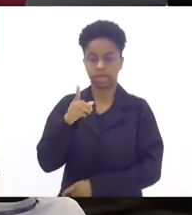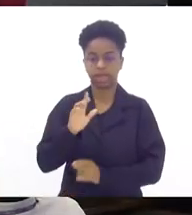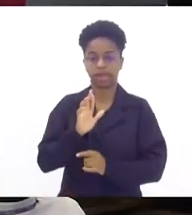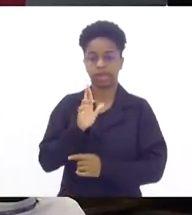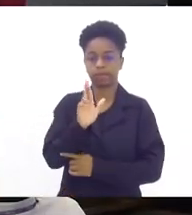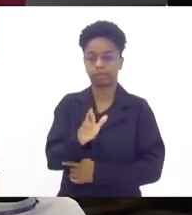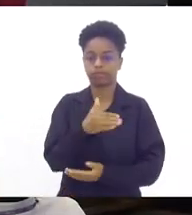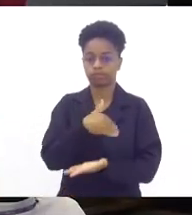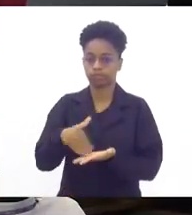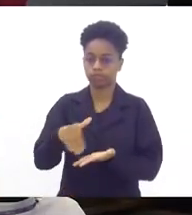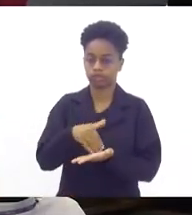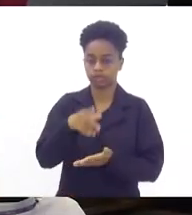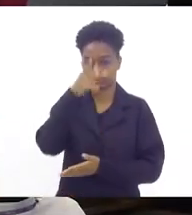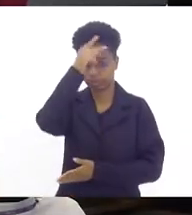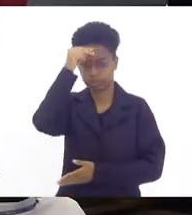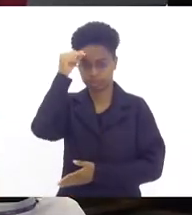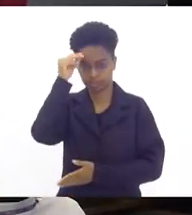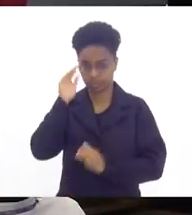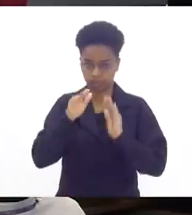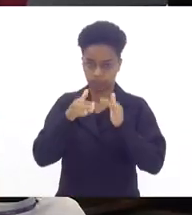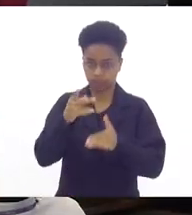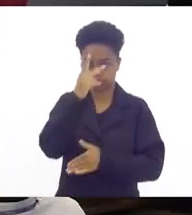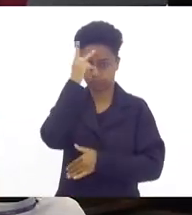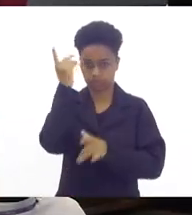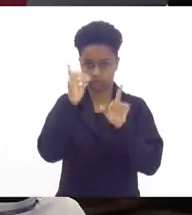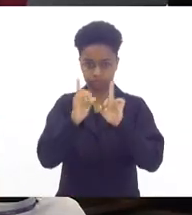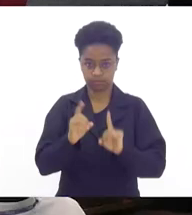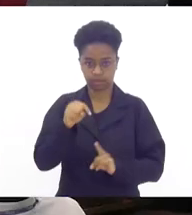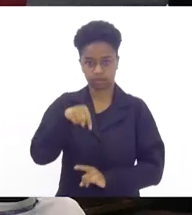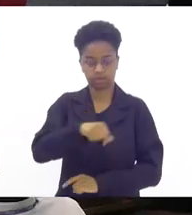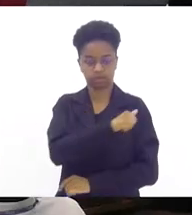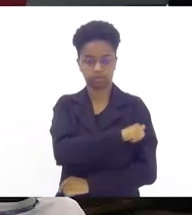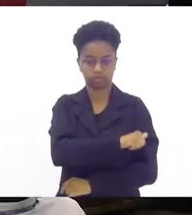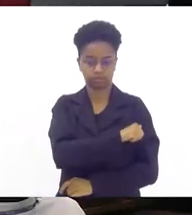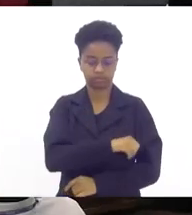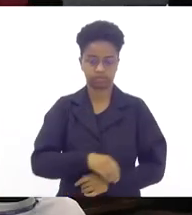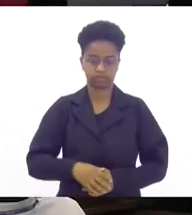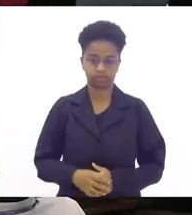deficiência no estado do Rio de Janeiro